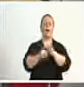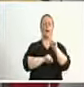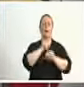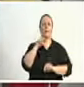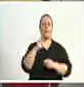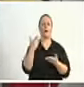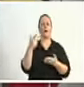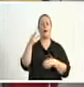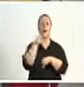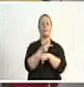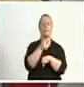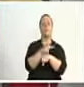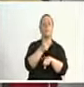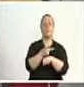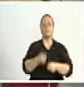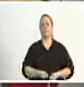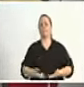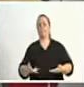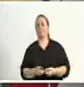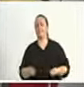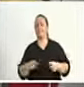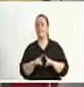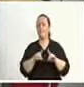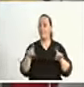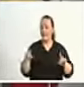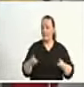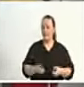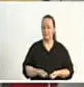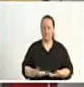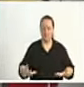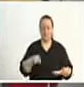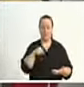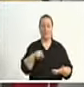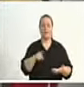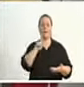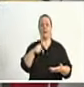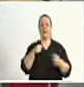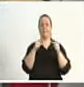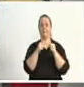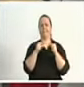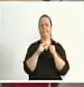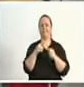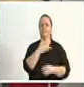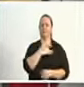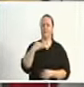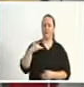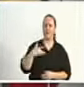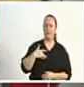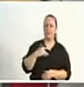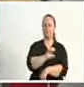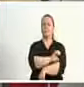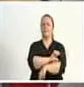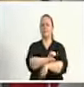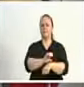gastança no setor público, em particular em relação às despesas com saúde, educação, previdência,